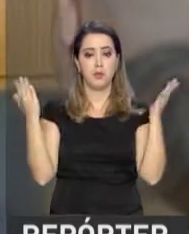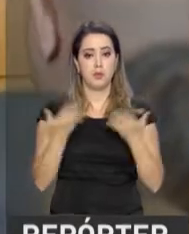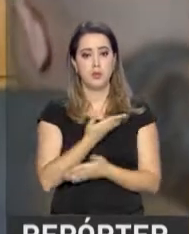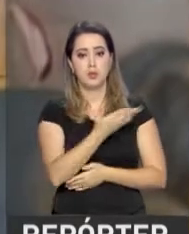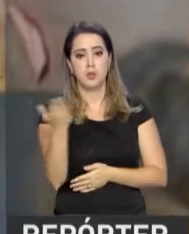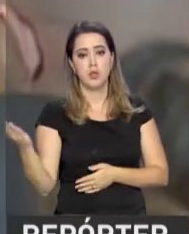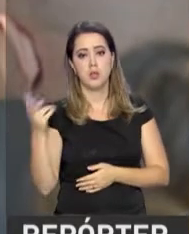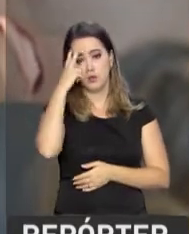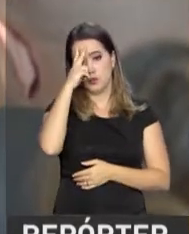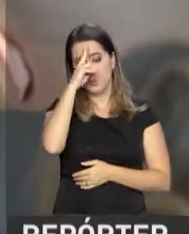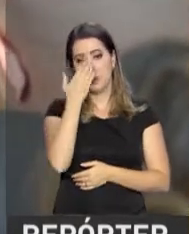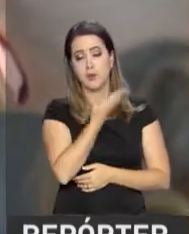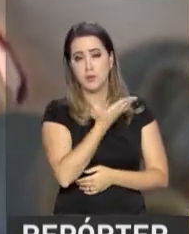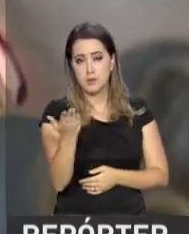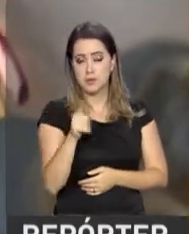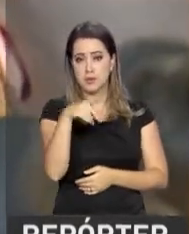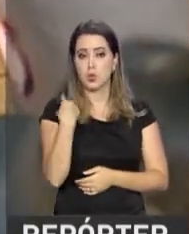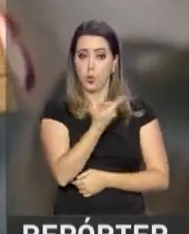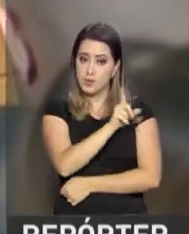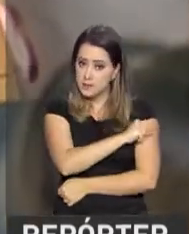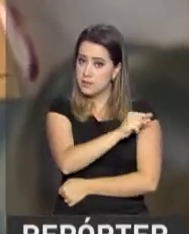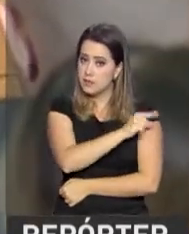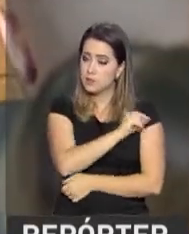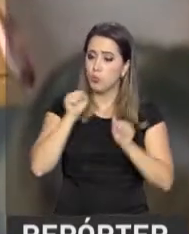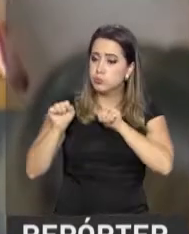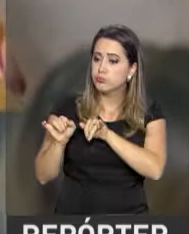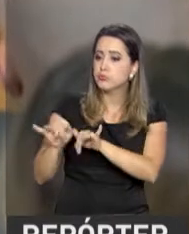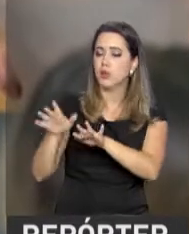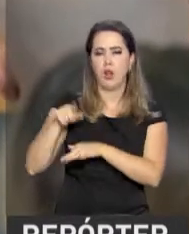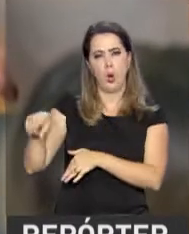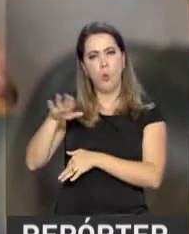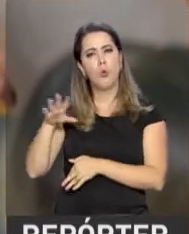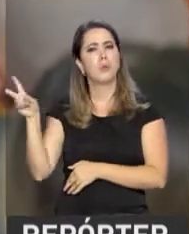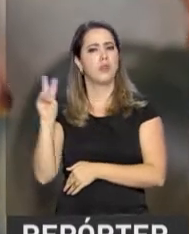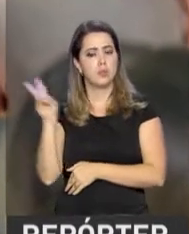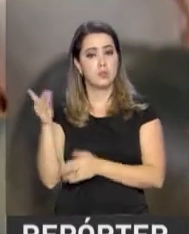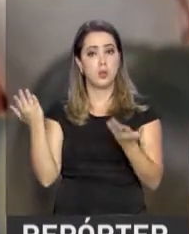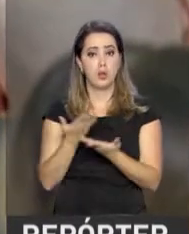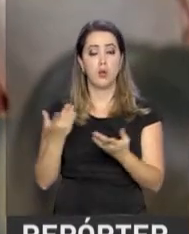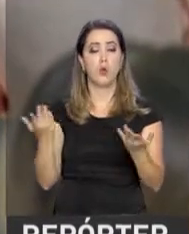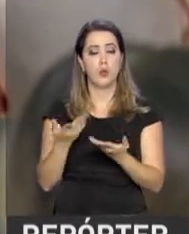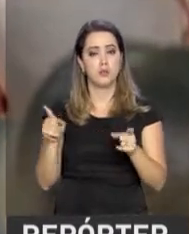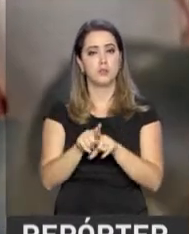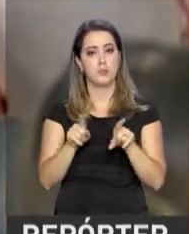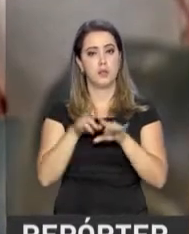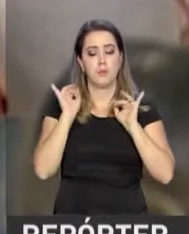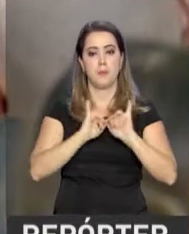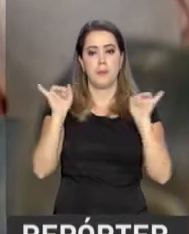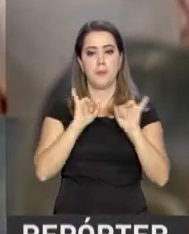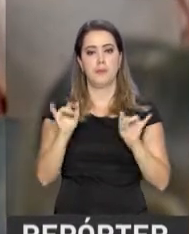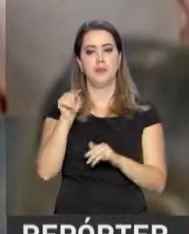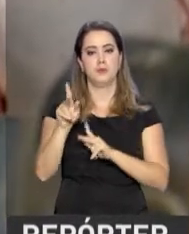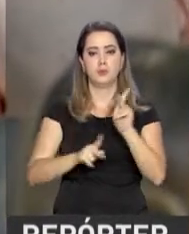vocês nós estamos fazendo uma intensificação vacinal nós estamos fazendo bloqueio e agora a campanha não só dirigida